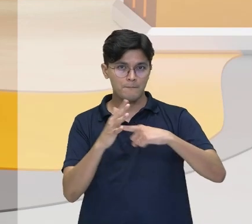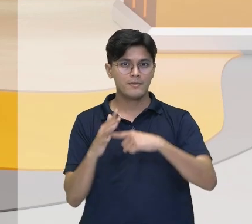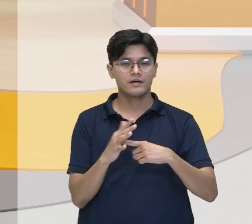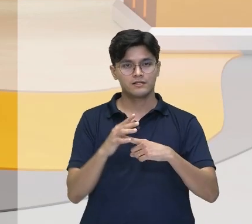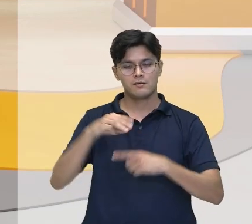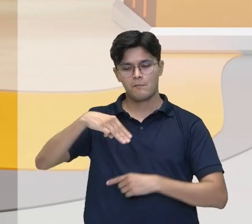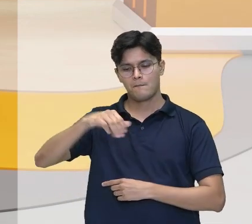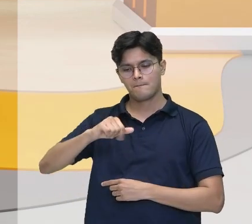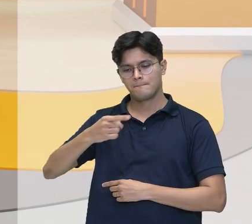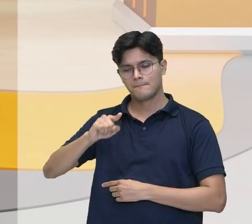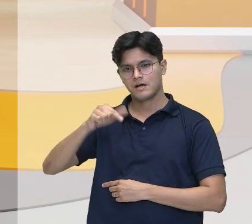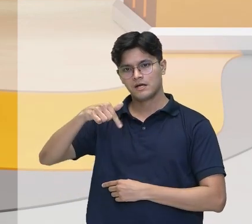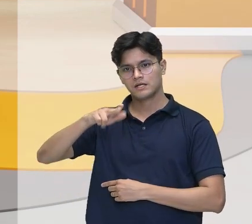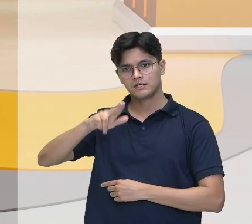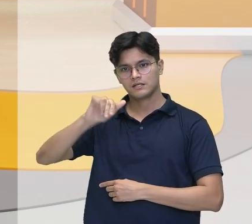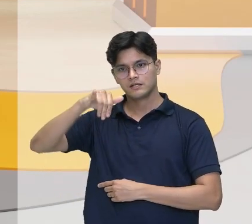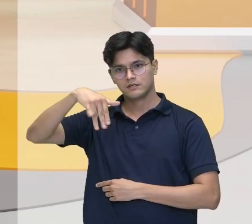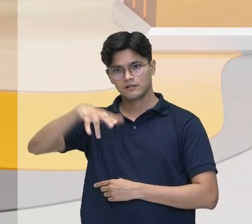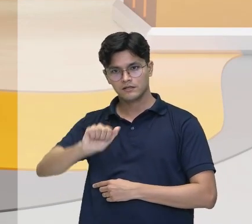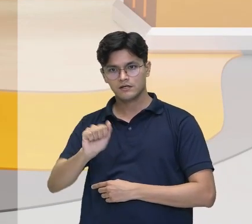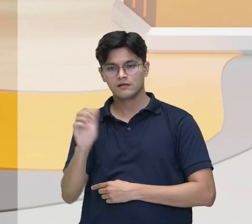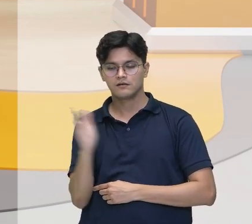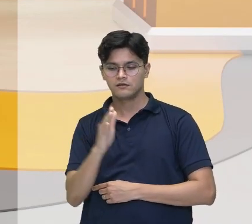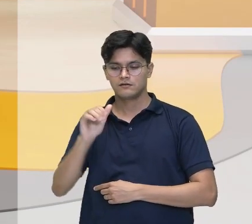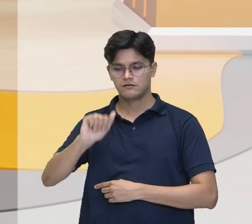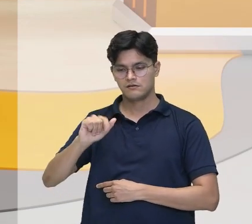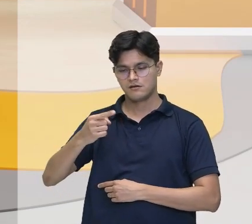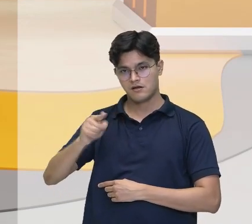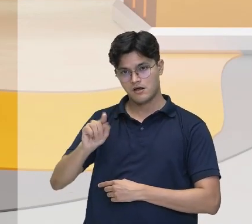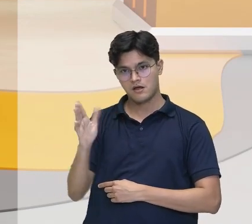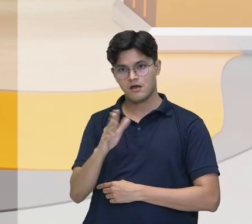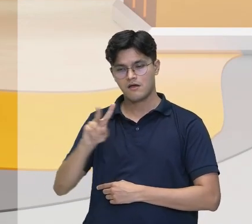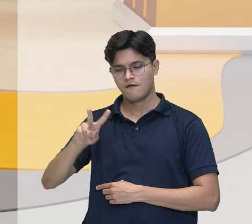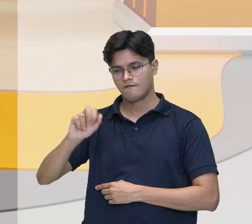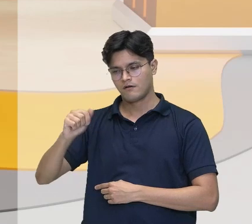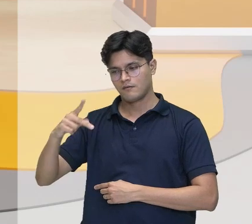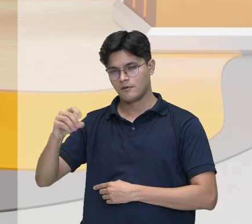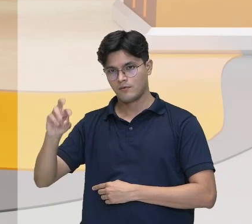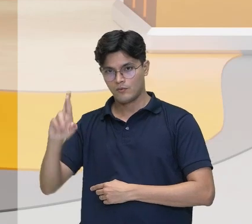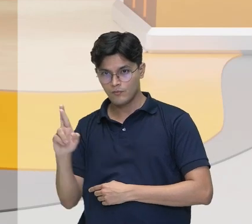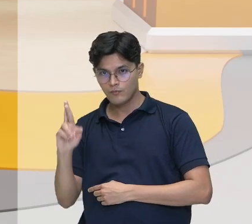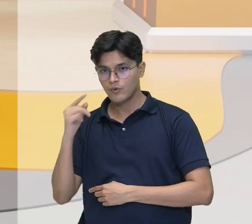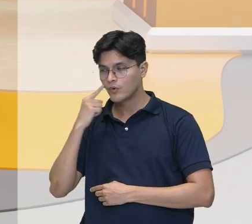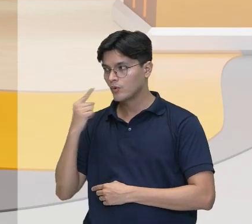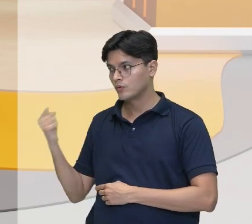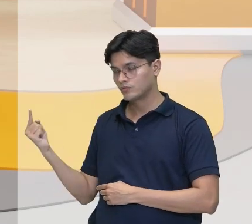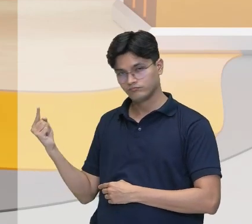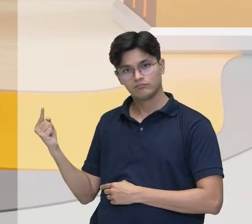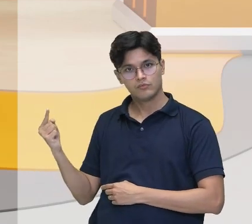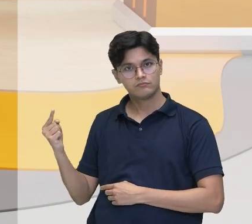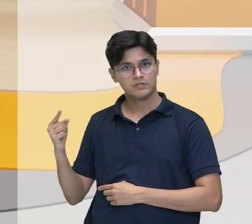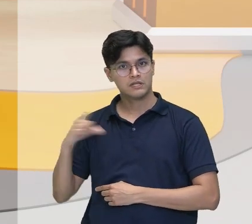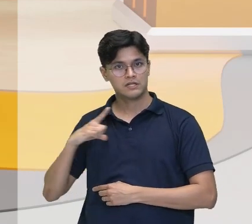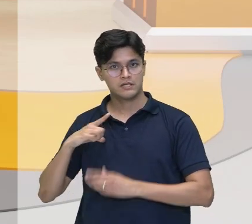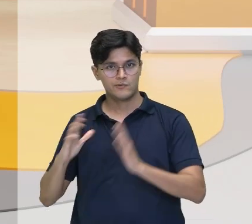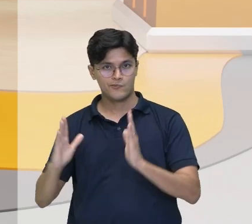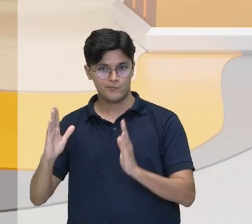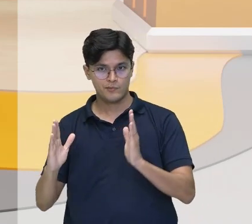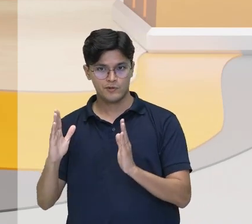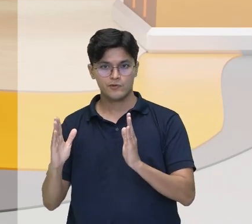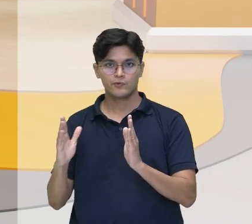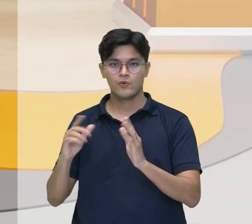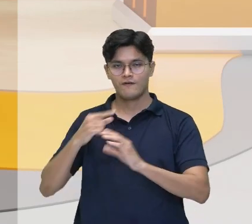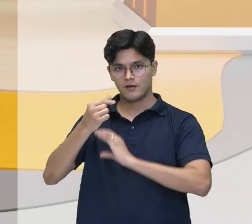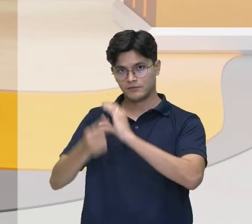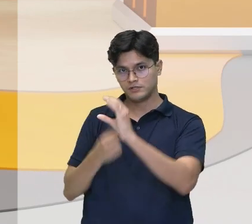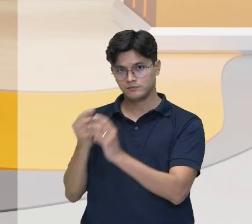né? Isso a gente sai da fase comercial e a gente chega até a fase industrial do modo de produção capitalista.